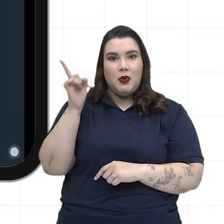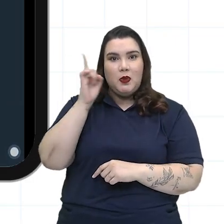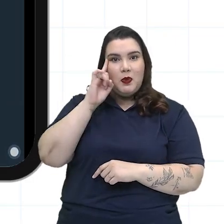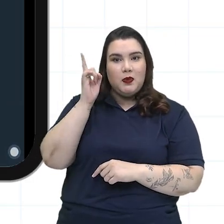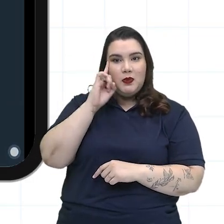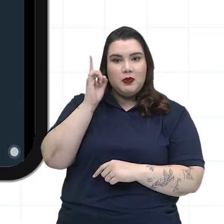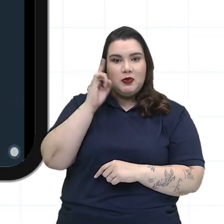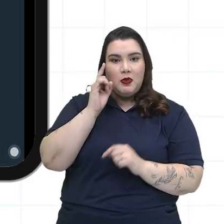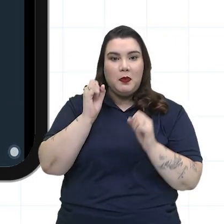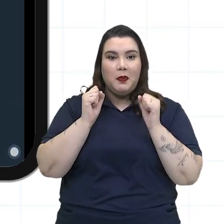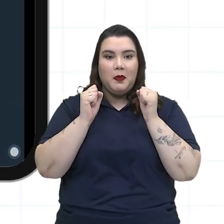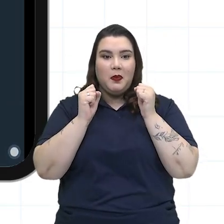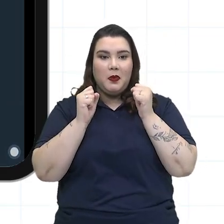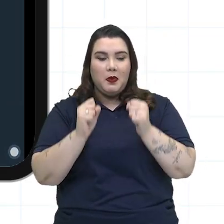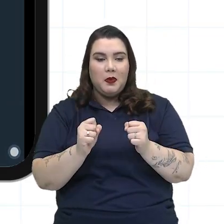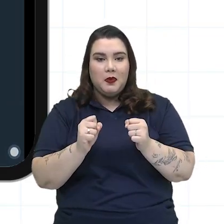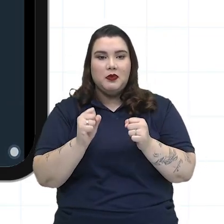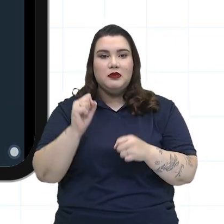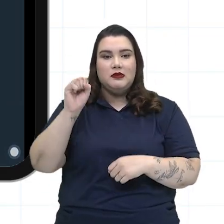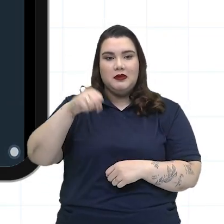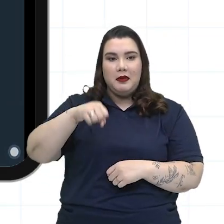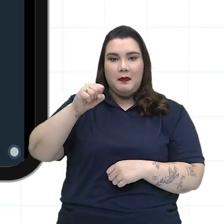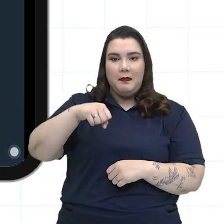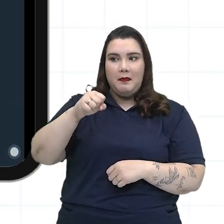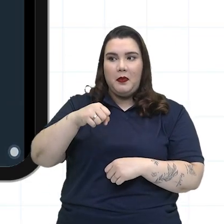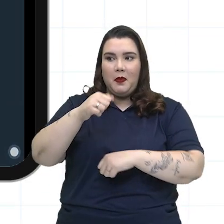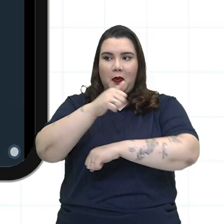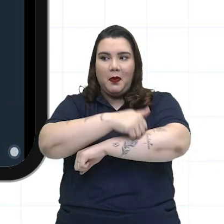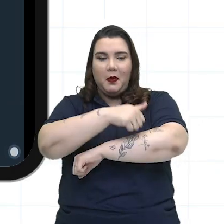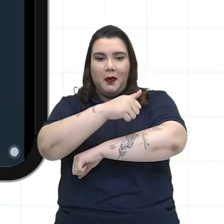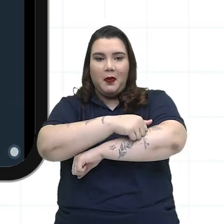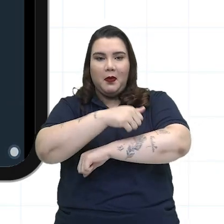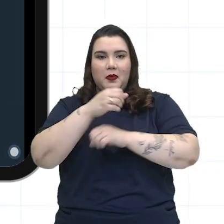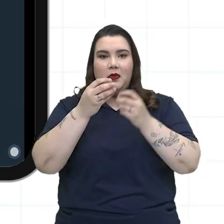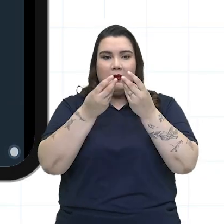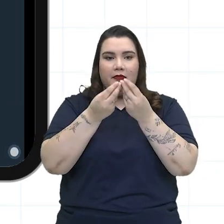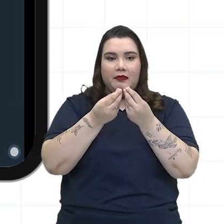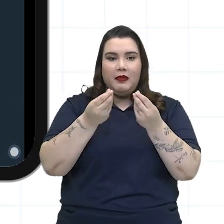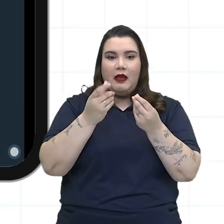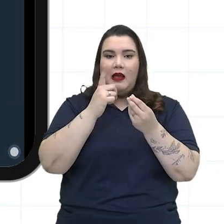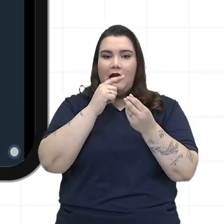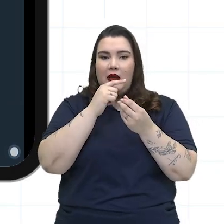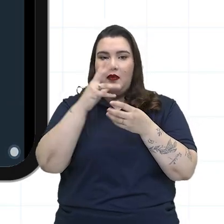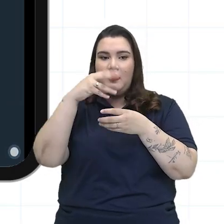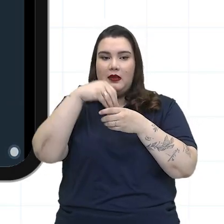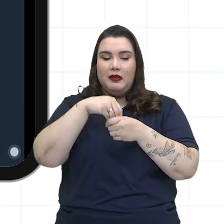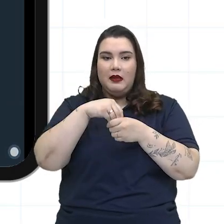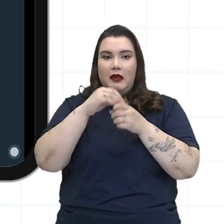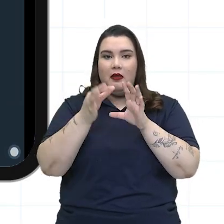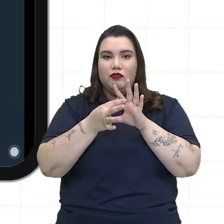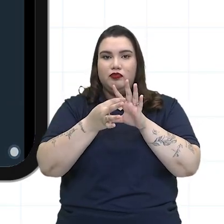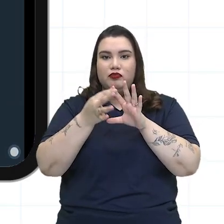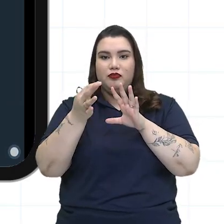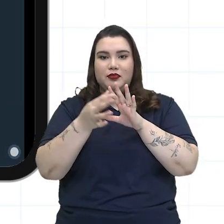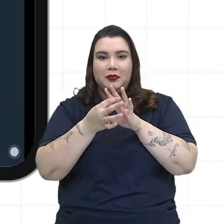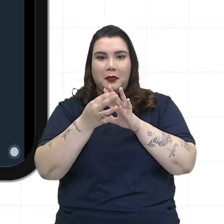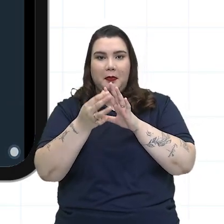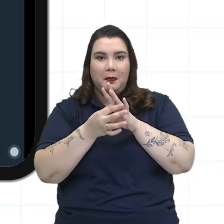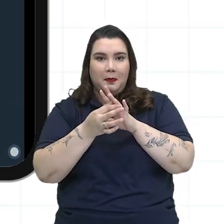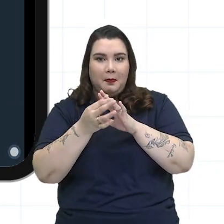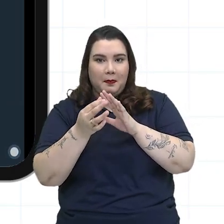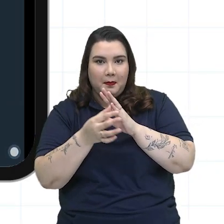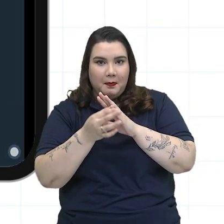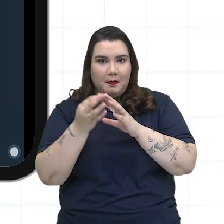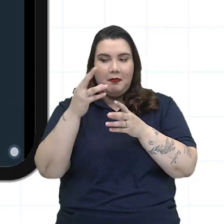repetidamente, pode causar, sim, um desgaste na produção do líquido sinovial que existe em todas